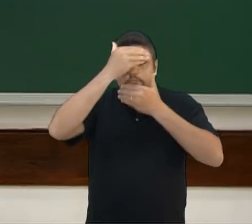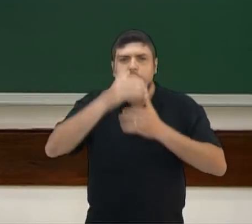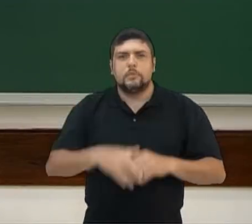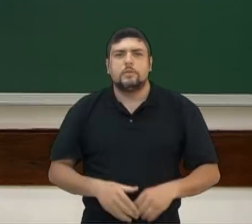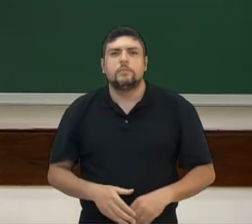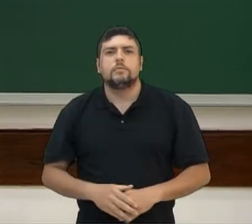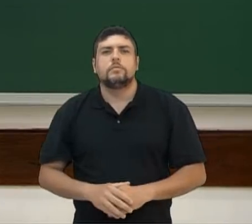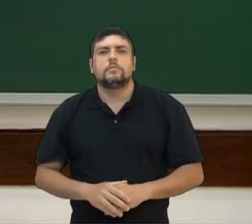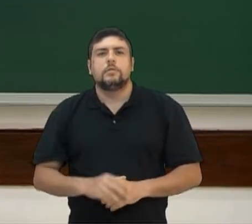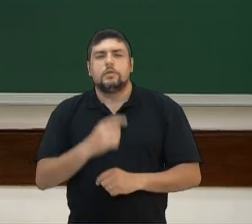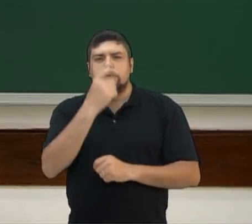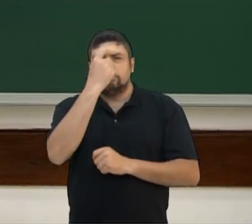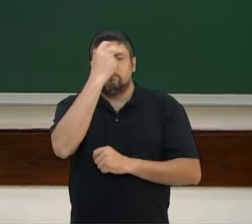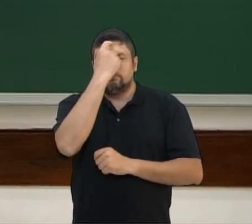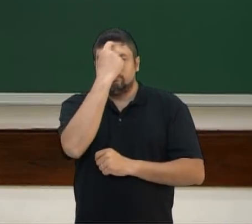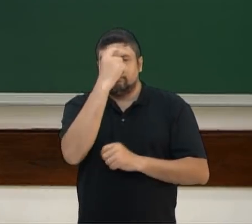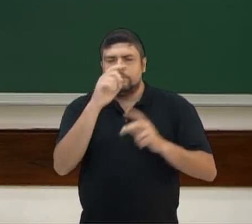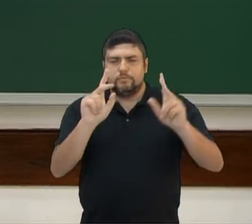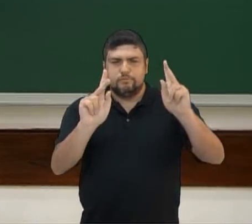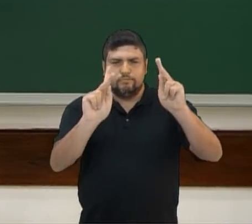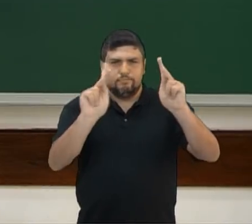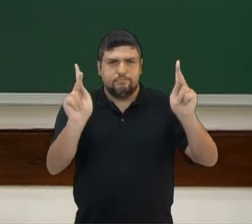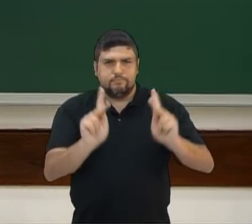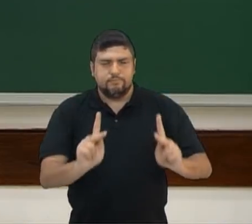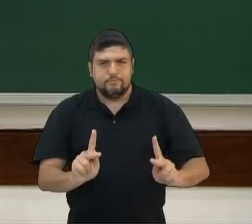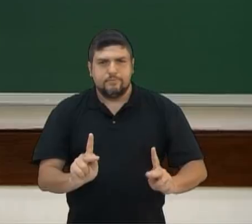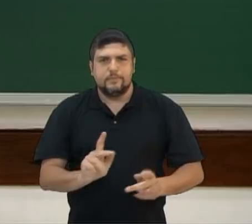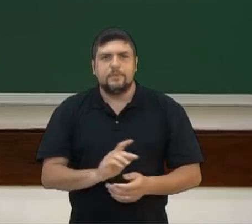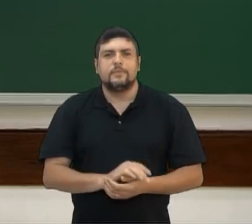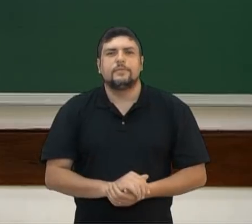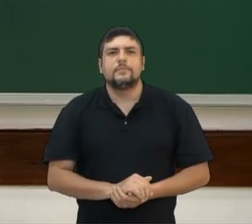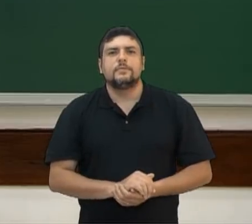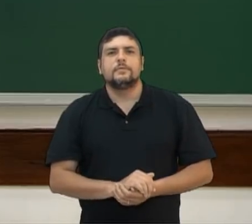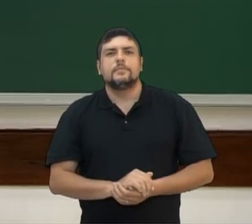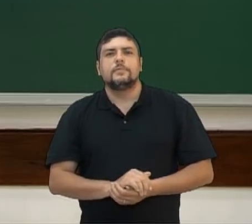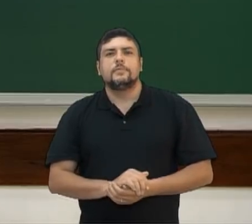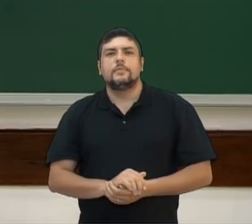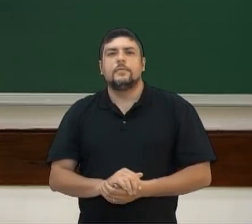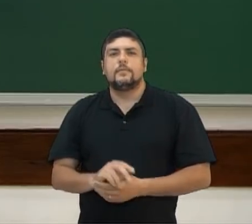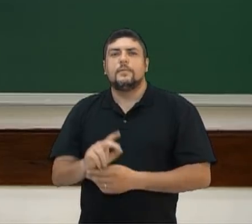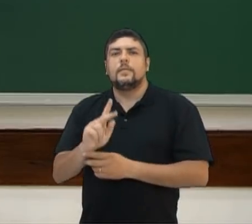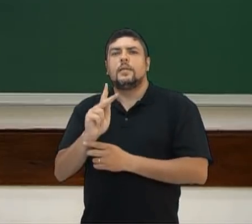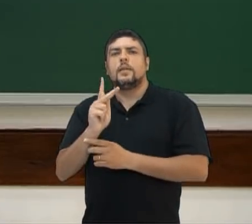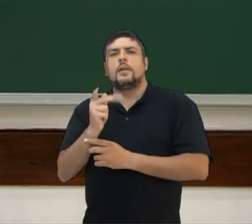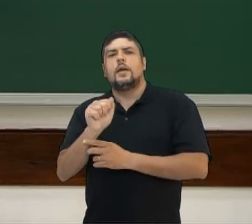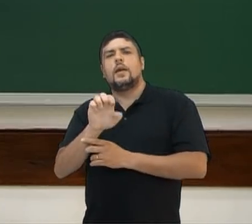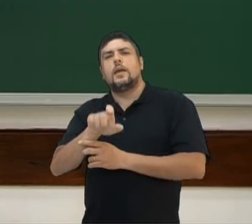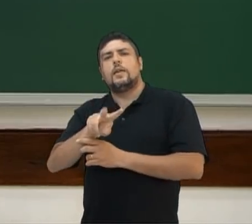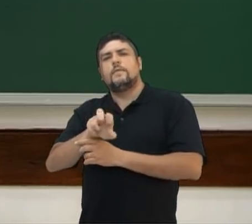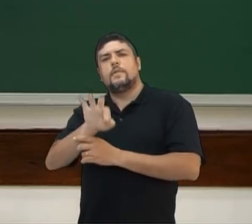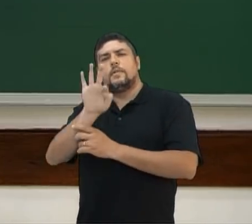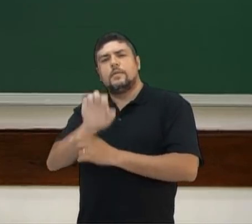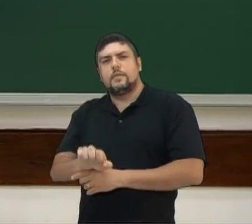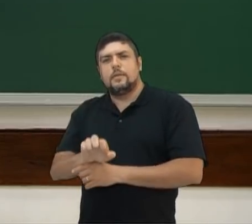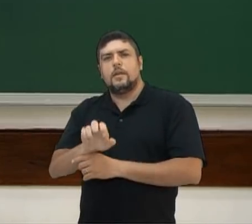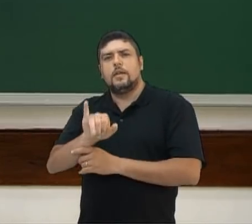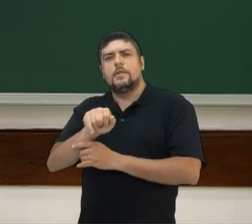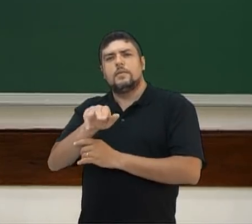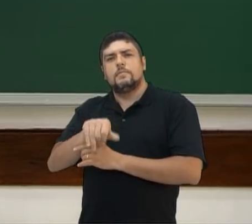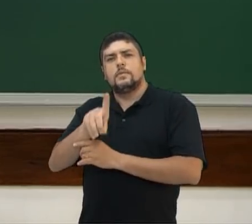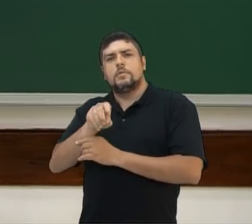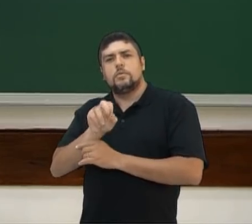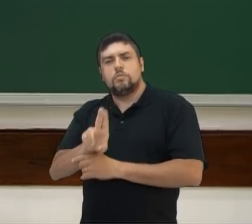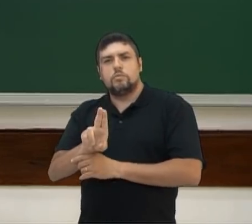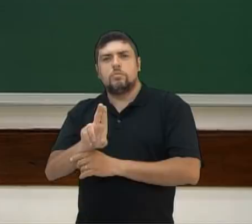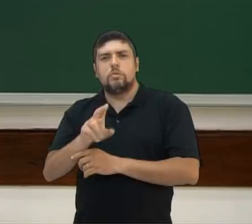do hinduísmo, do budismo, das religiões orientais, haevete nhamandu para quem é das